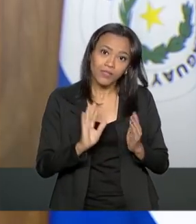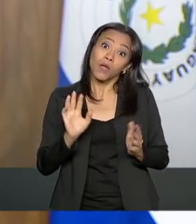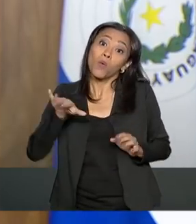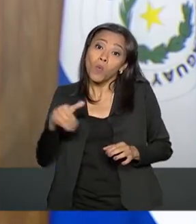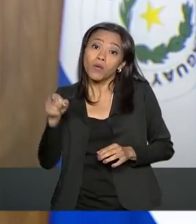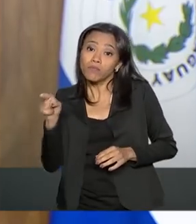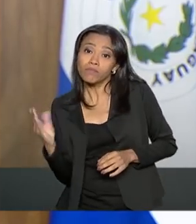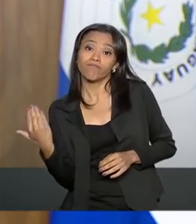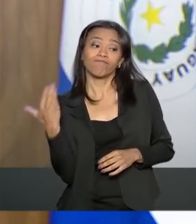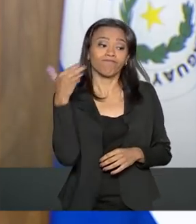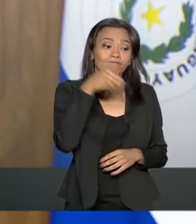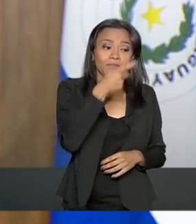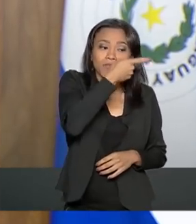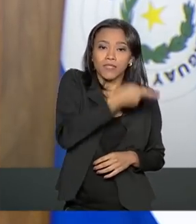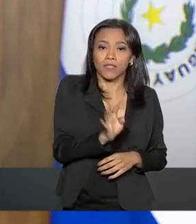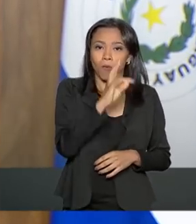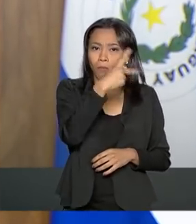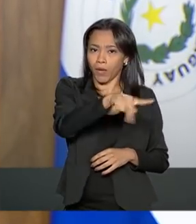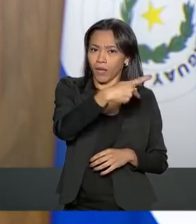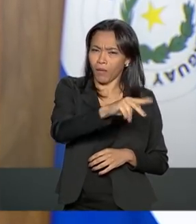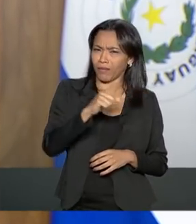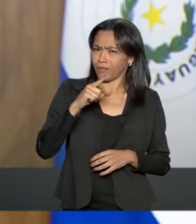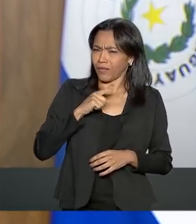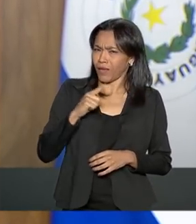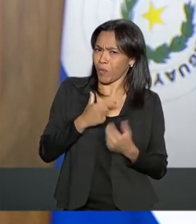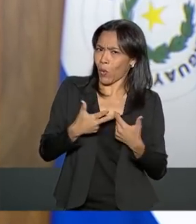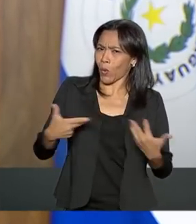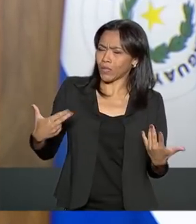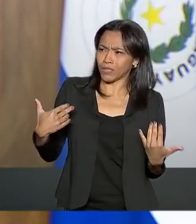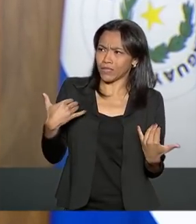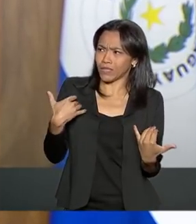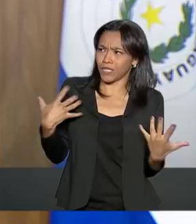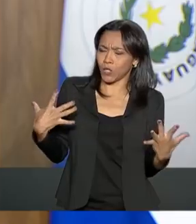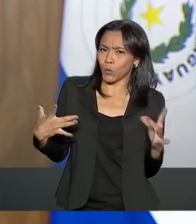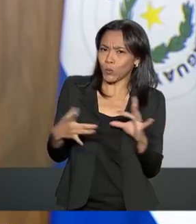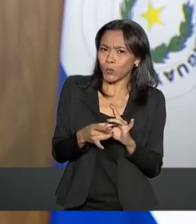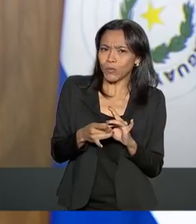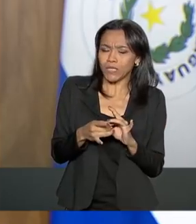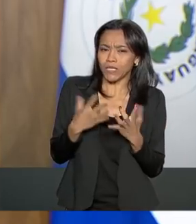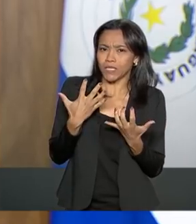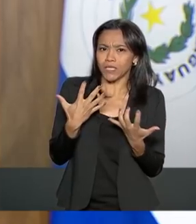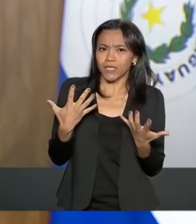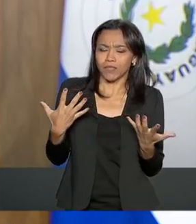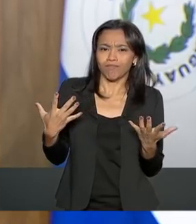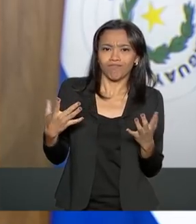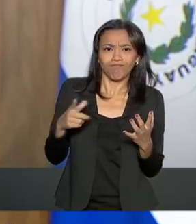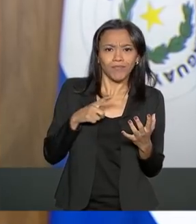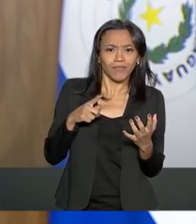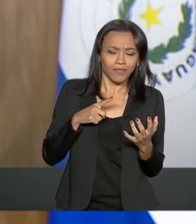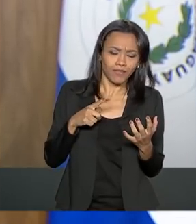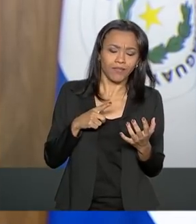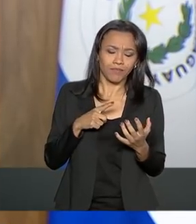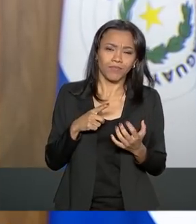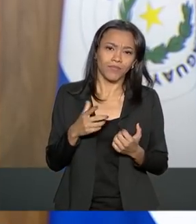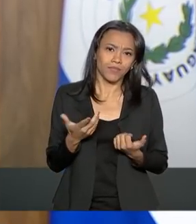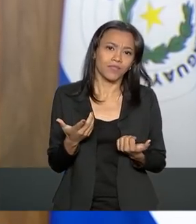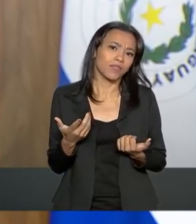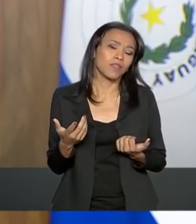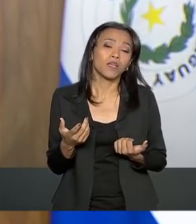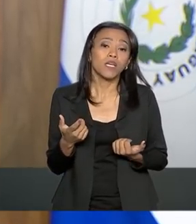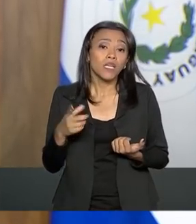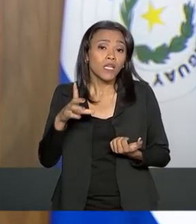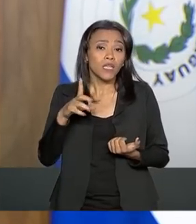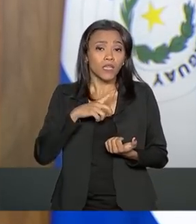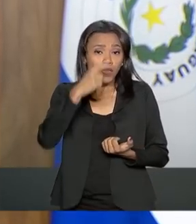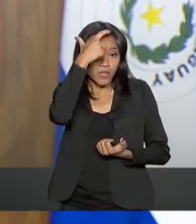o Paraguai. Temos muito mais coisas que nos unem ou coisas que nos dividam. Estou certo